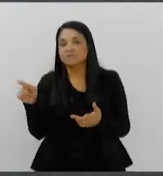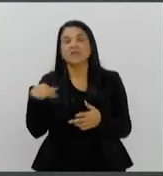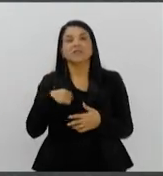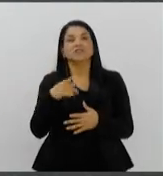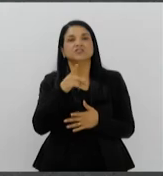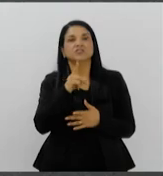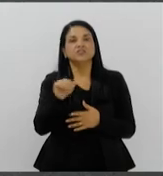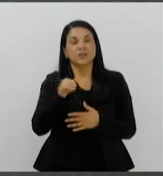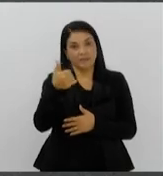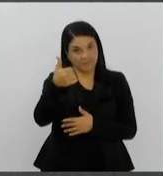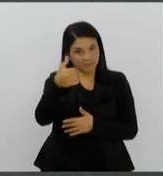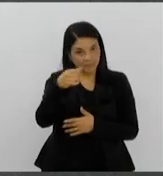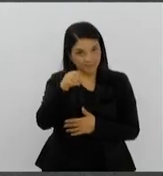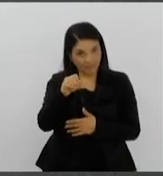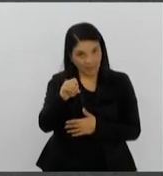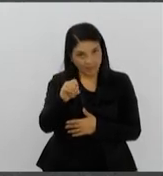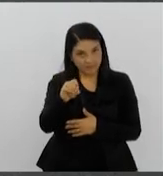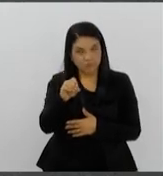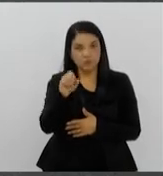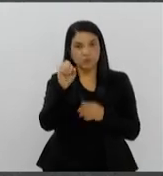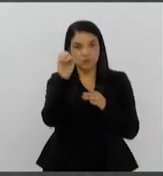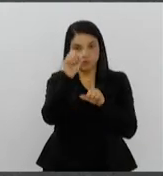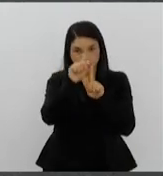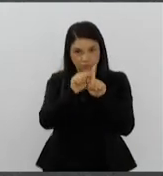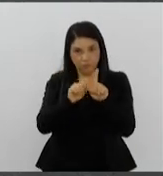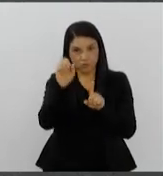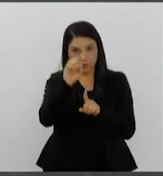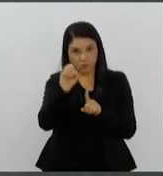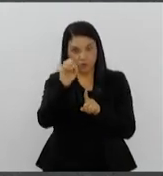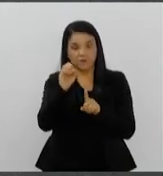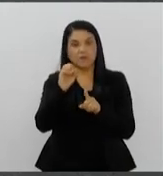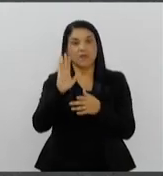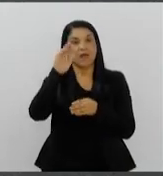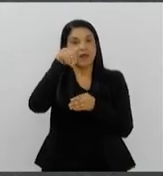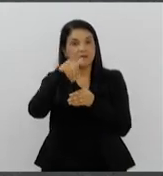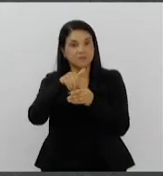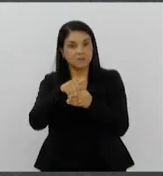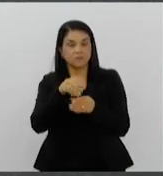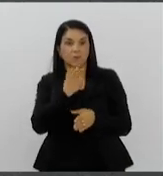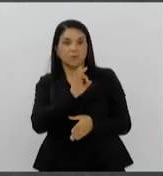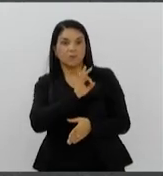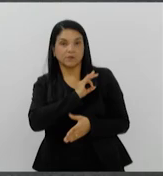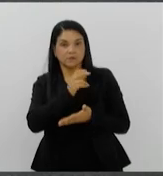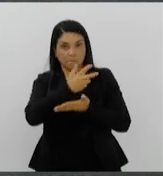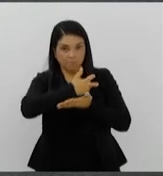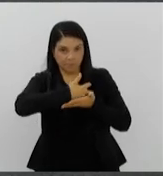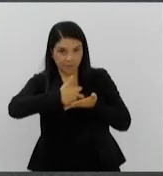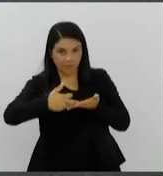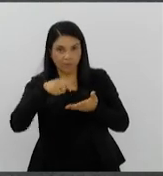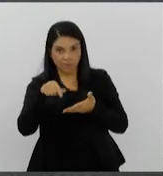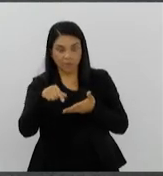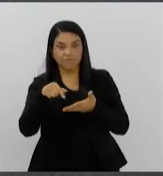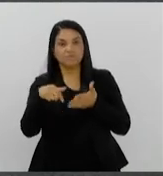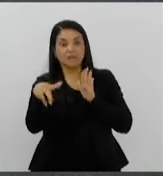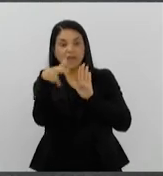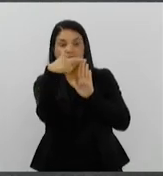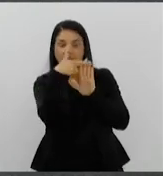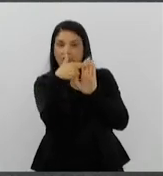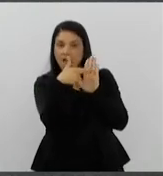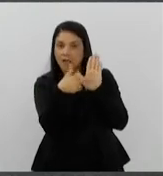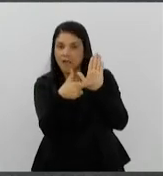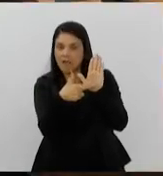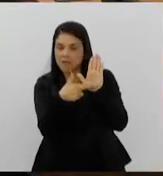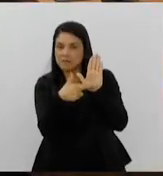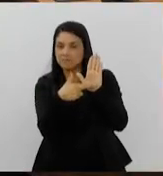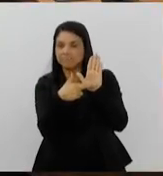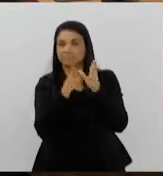haverá eleição para o sindicato da Polícia Penal. E dentre os requisitos para que um policial penal,